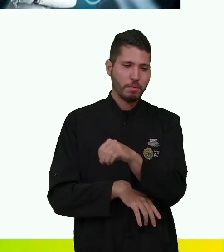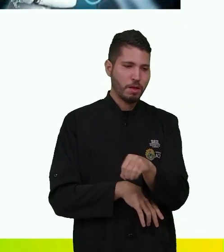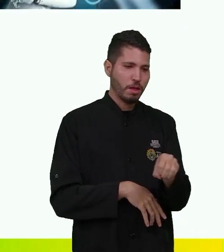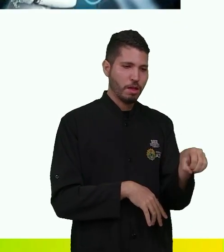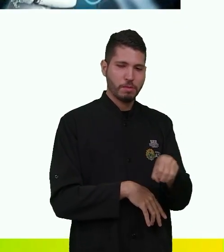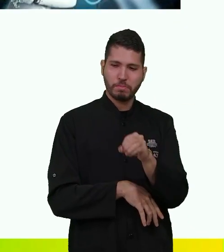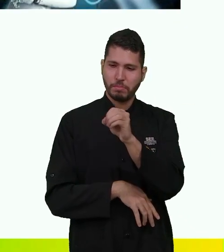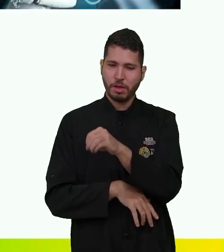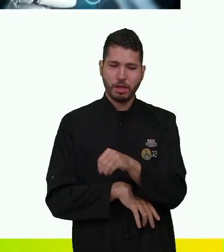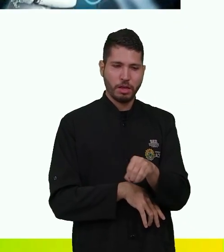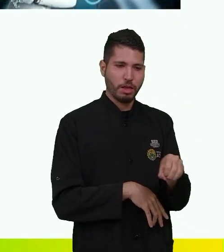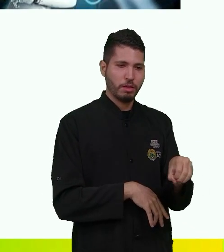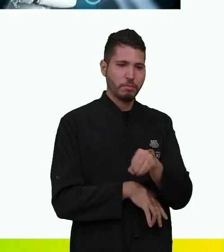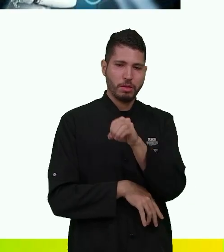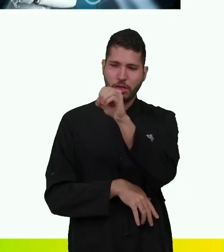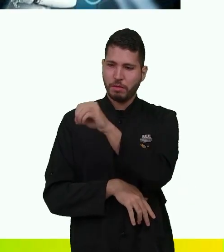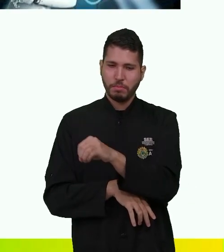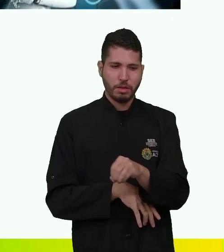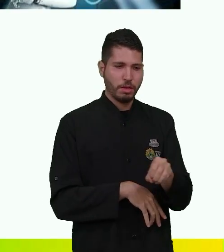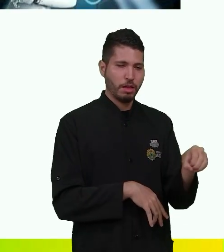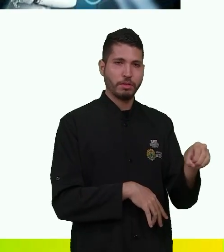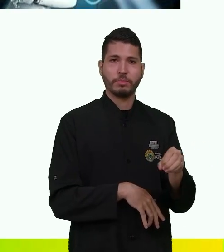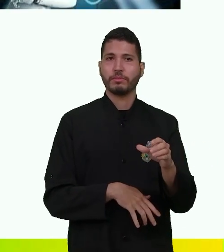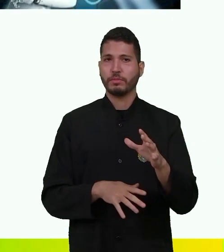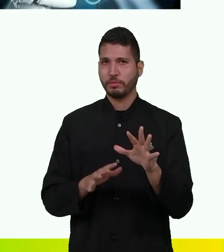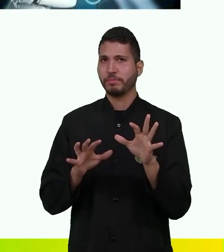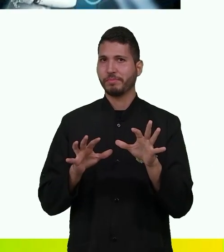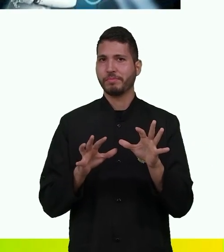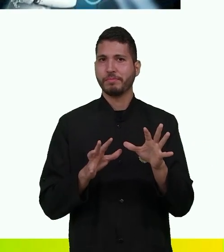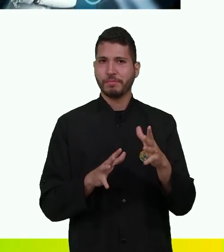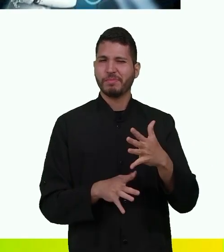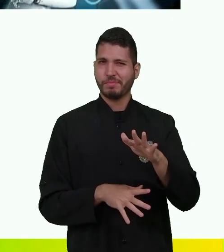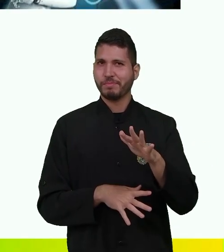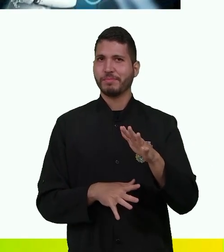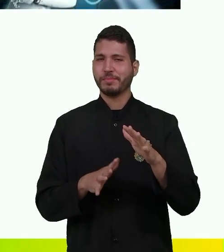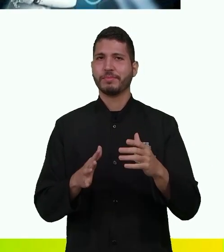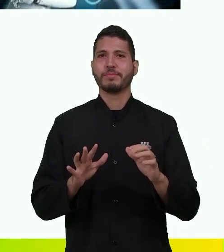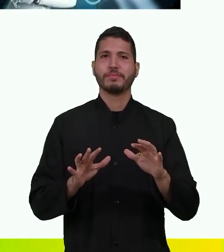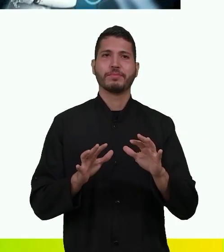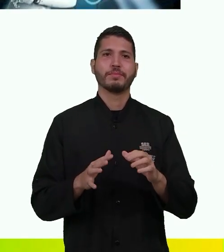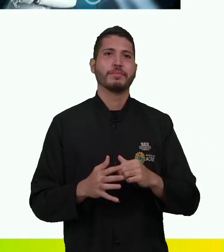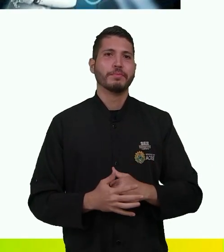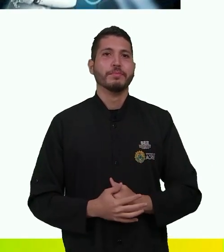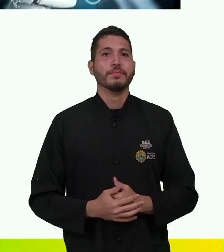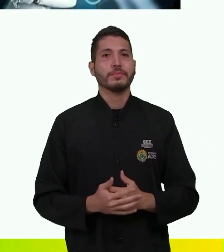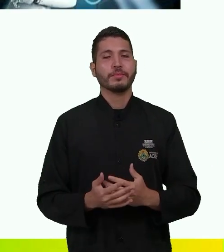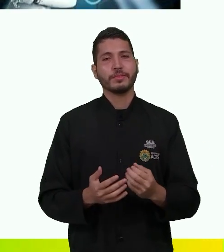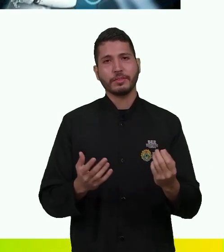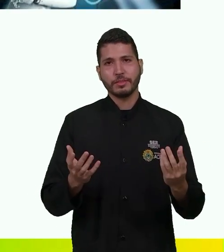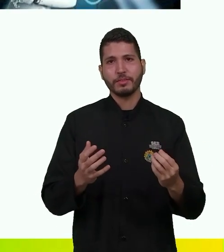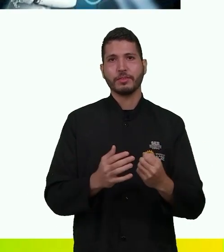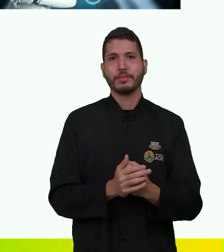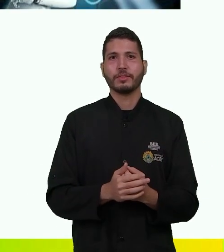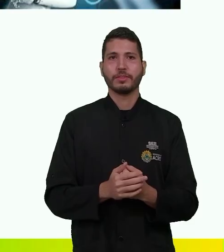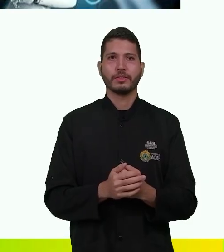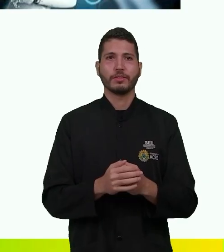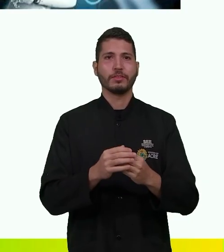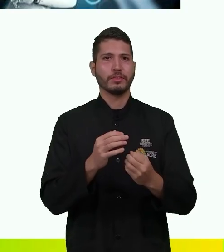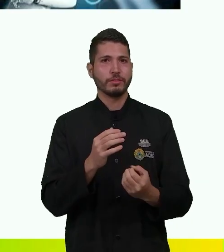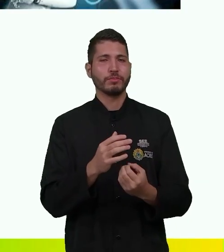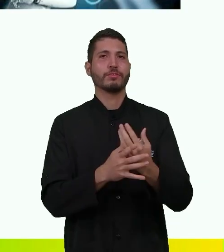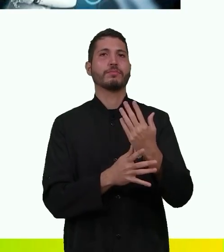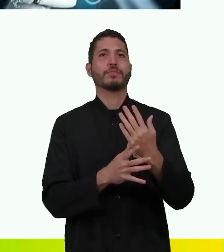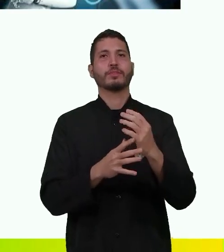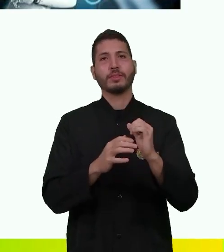para tomar decisões complexas. Agora nós temos o surgimento, com a internet, o surgimento dos